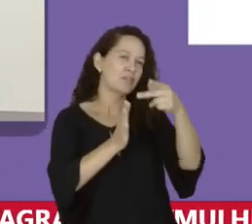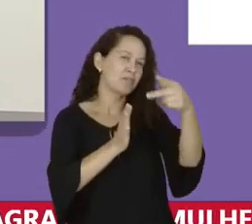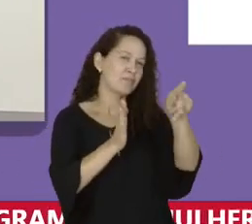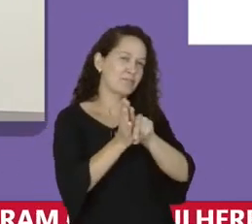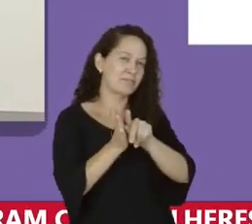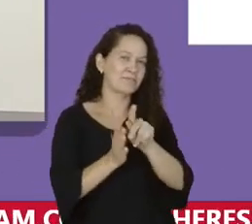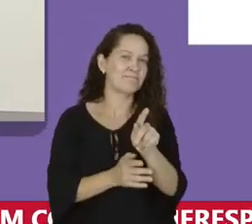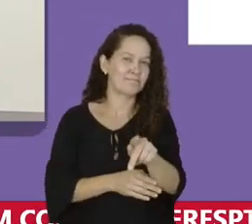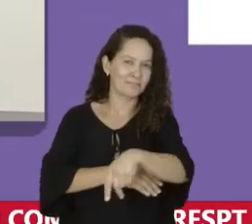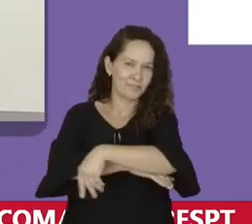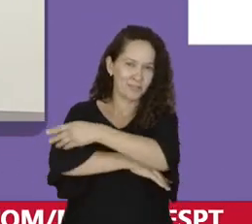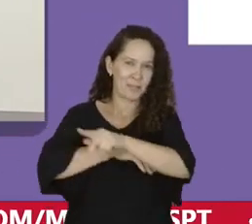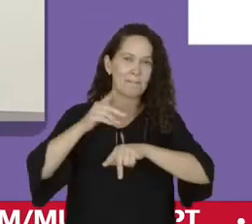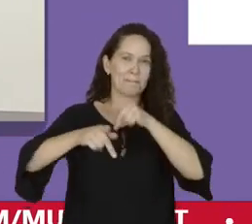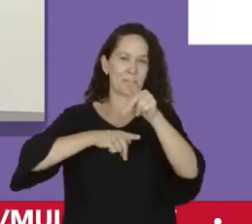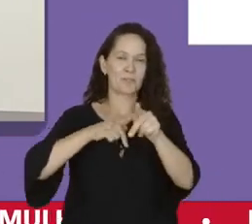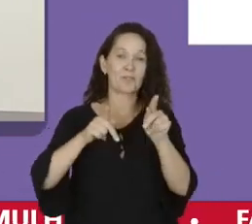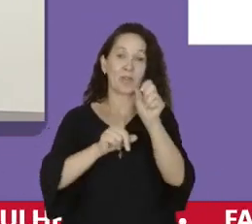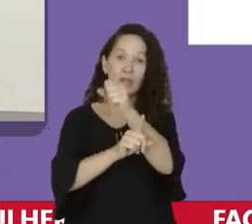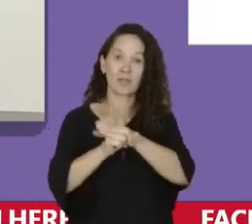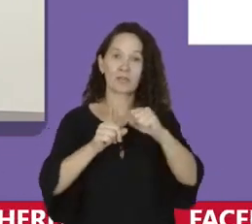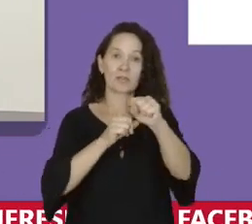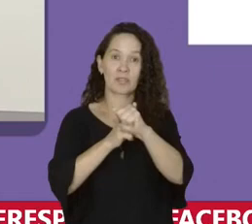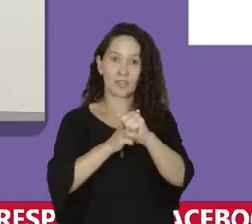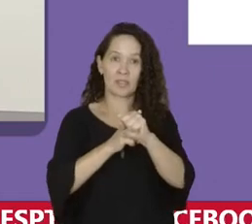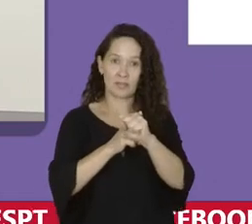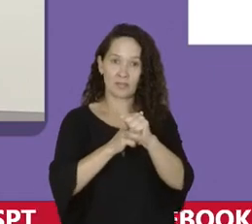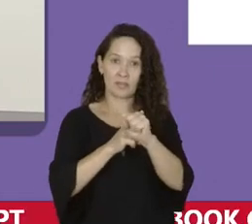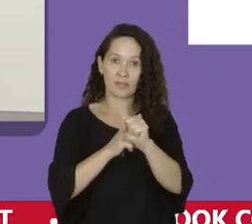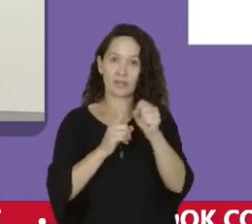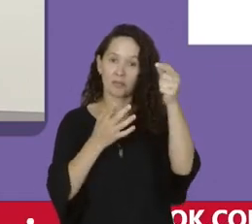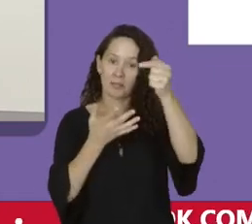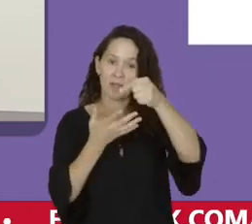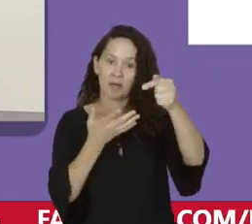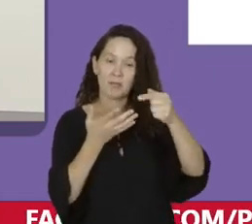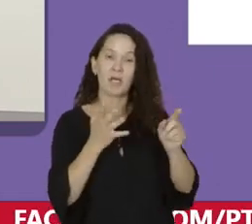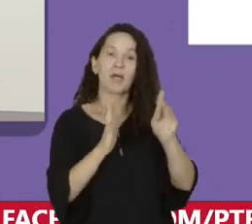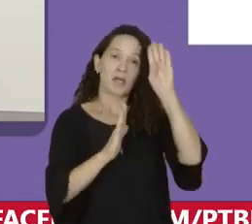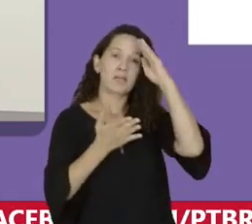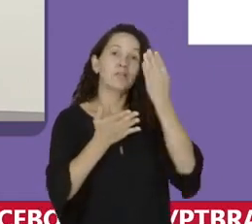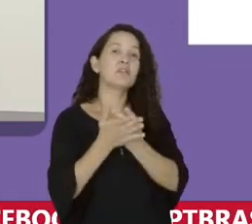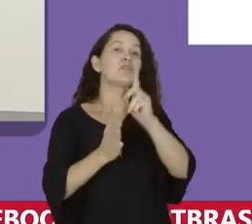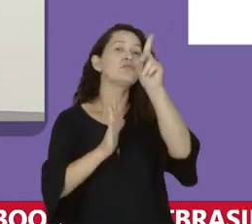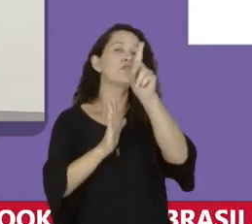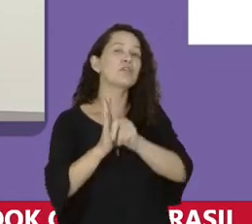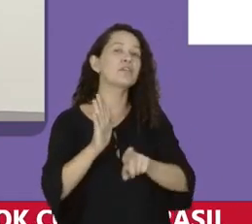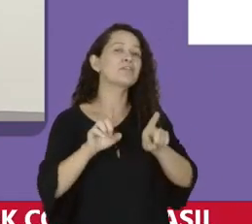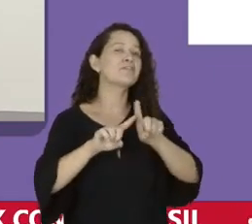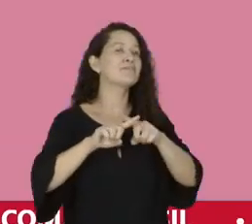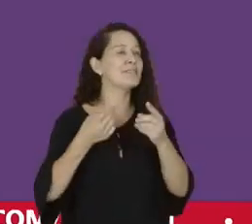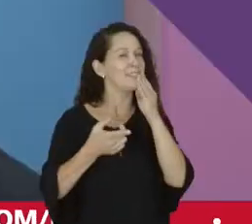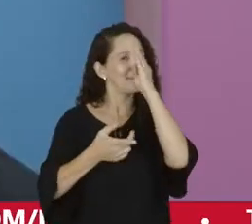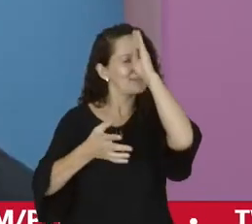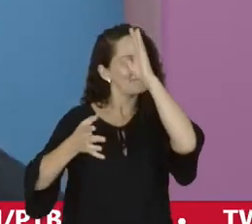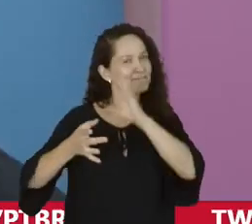direitos e a sociedade civil no seu conjunto defendendo direitos e democracia.